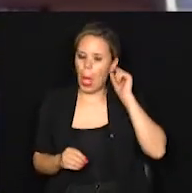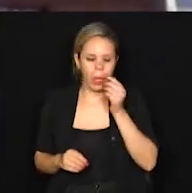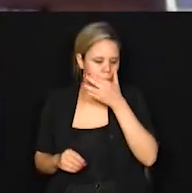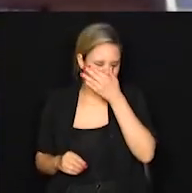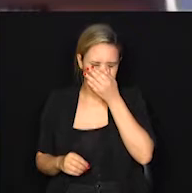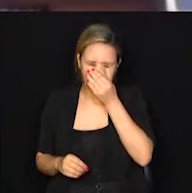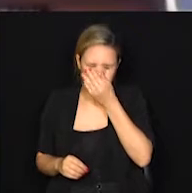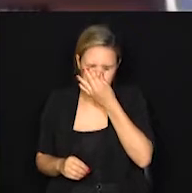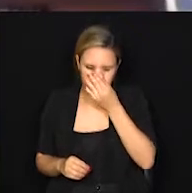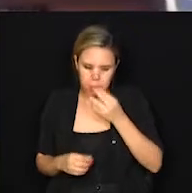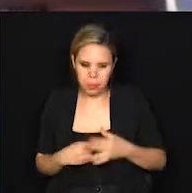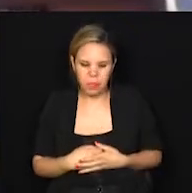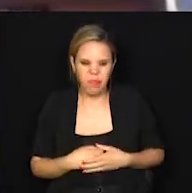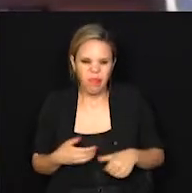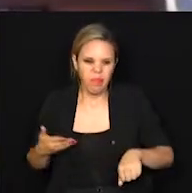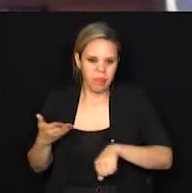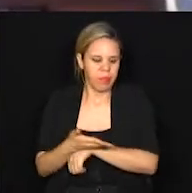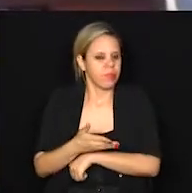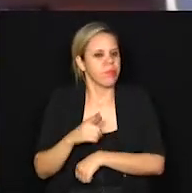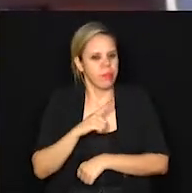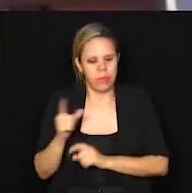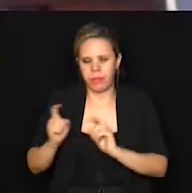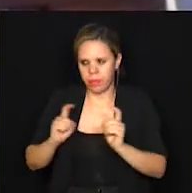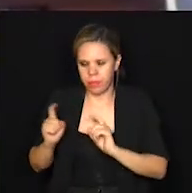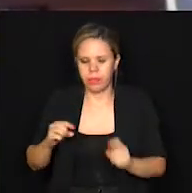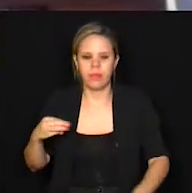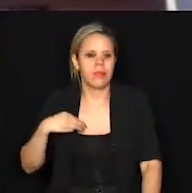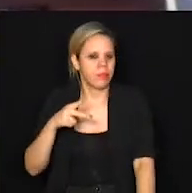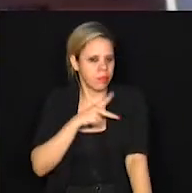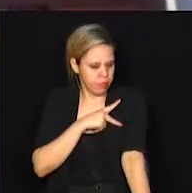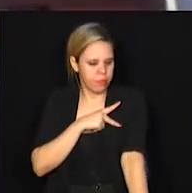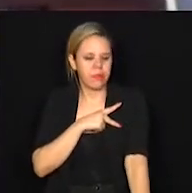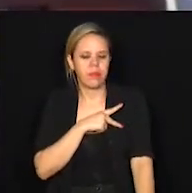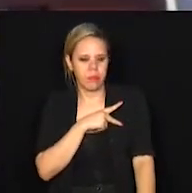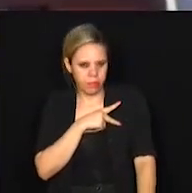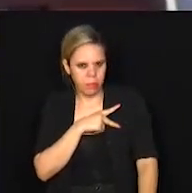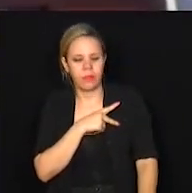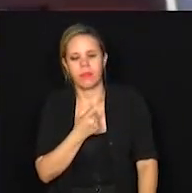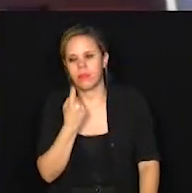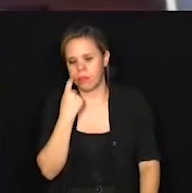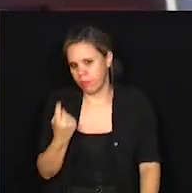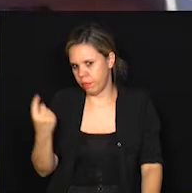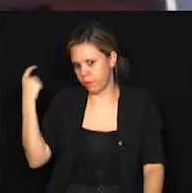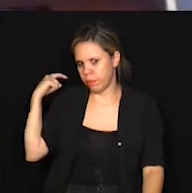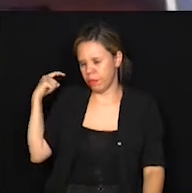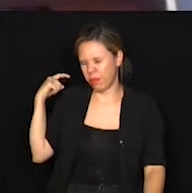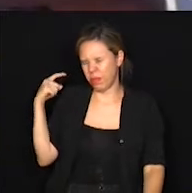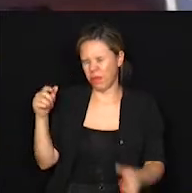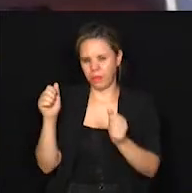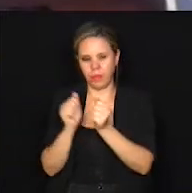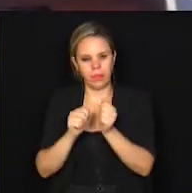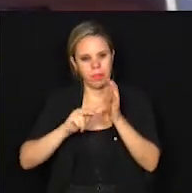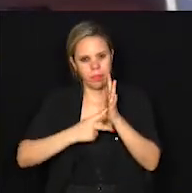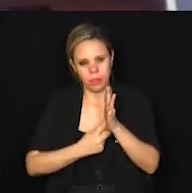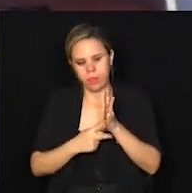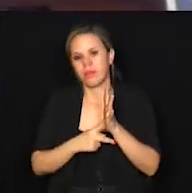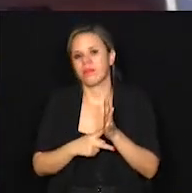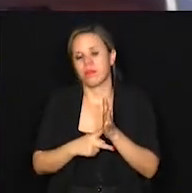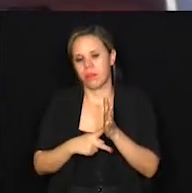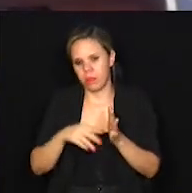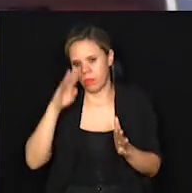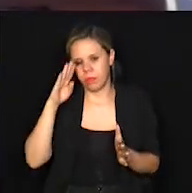Nós já tivemos reuniões no Ministério Público também, na sexta-feira passada, junto com o Sindicato Patronal,